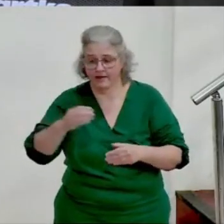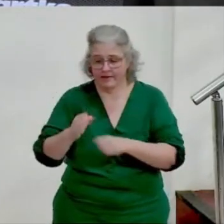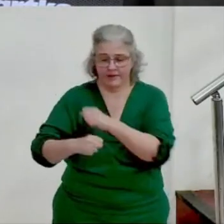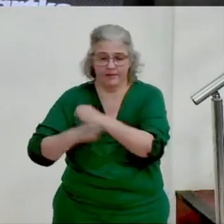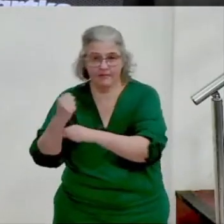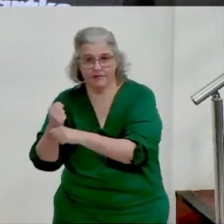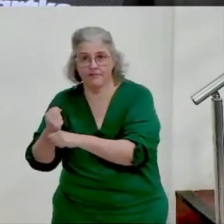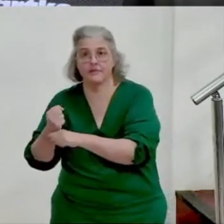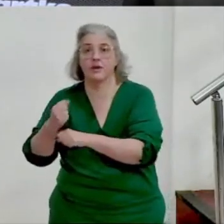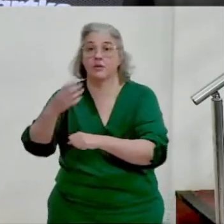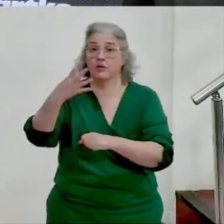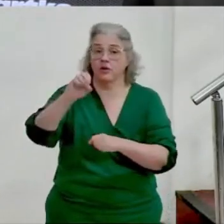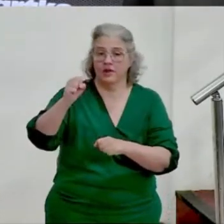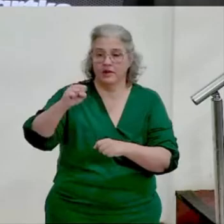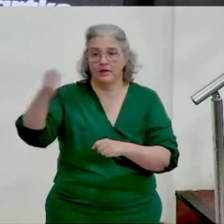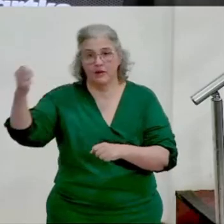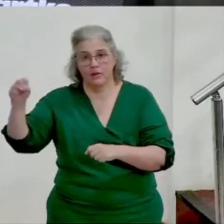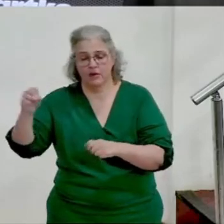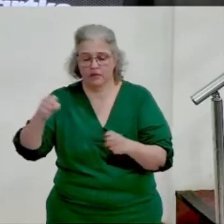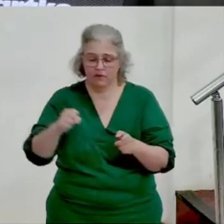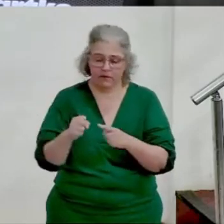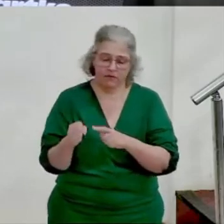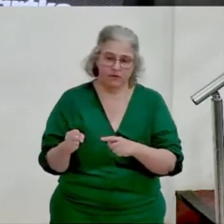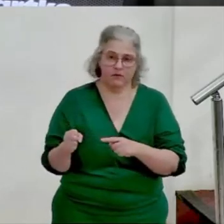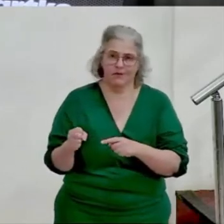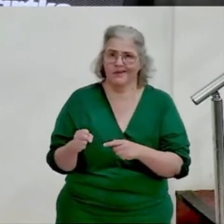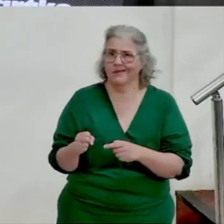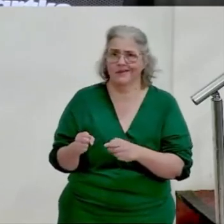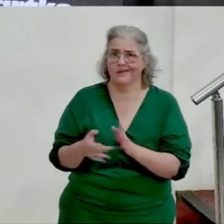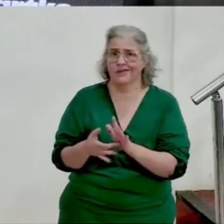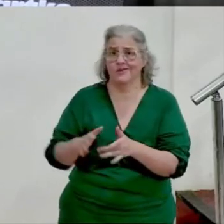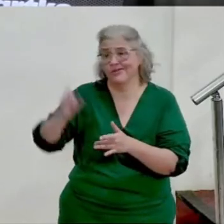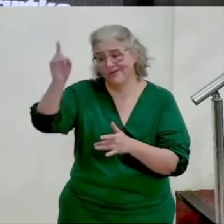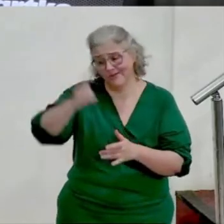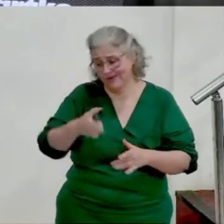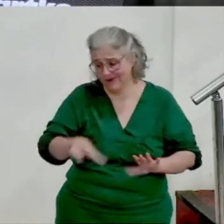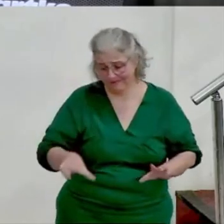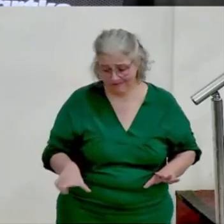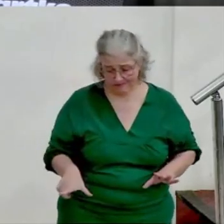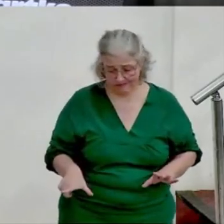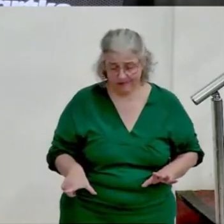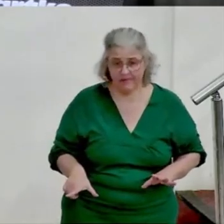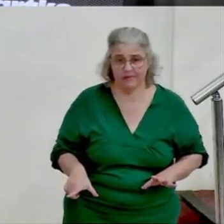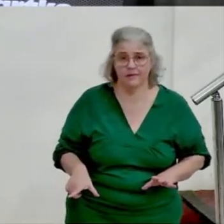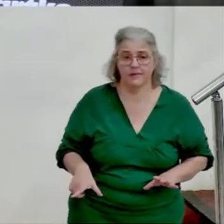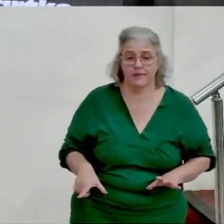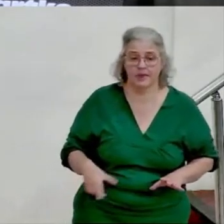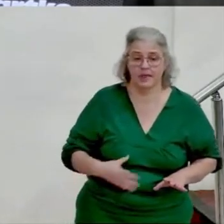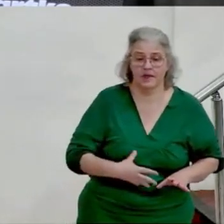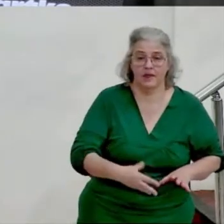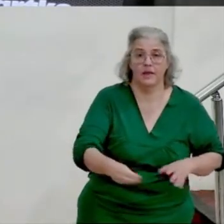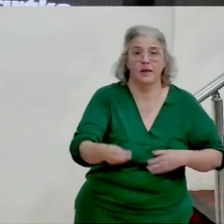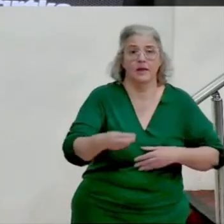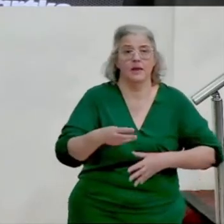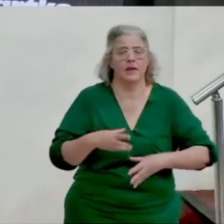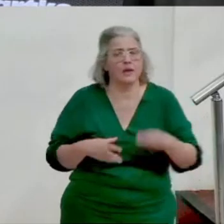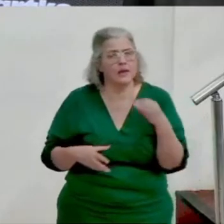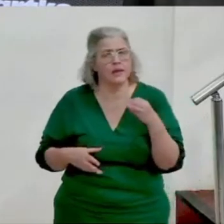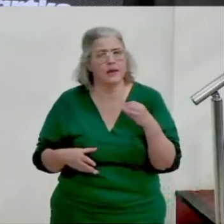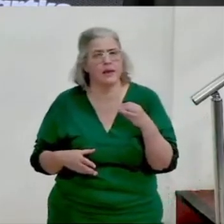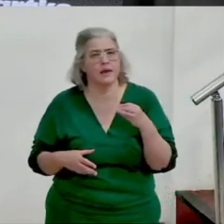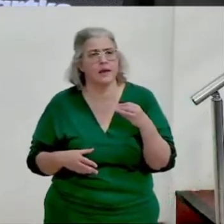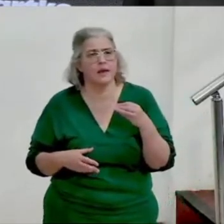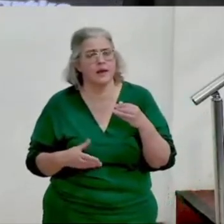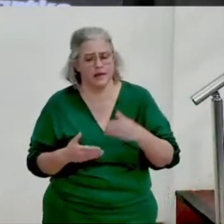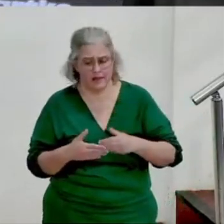né? Aí ele veio a público dizendo que tinha errado. Uma geração, na verdade, são 80